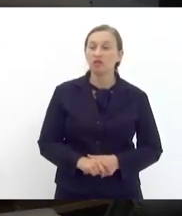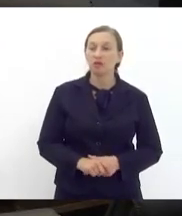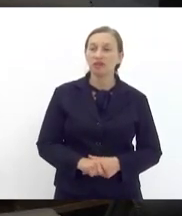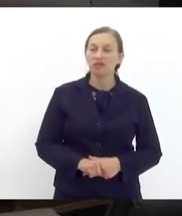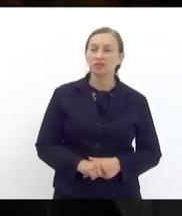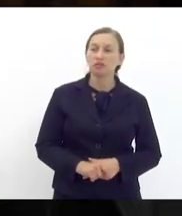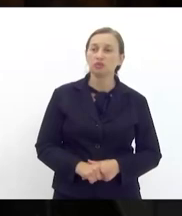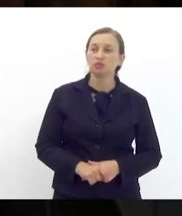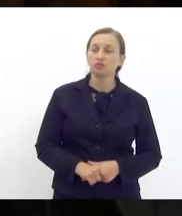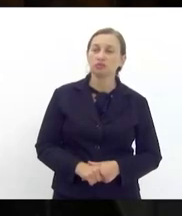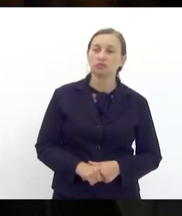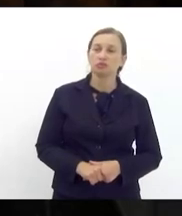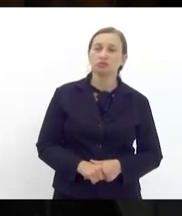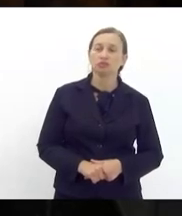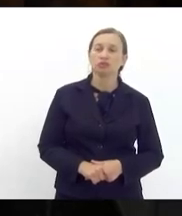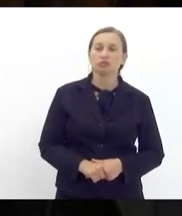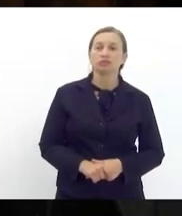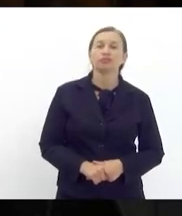ela